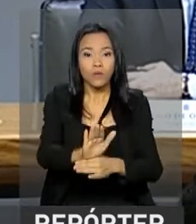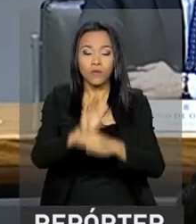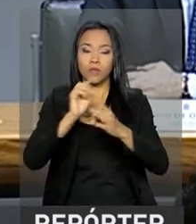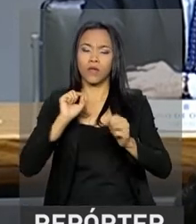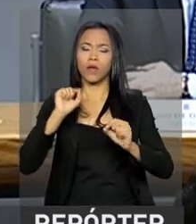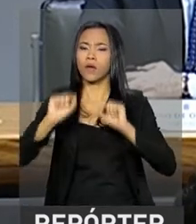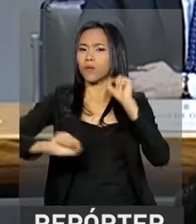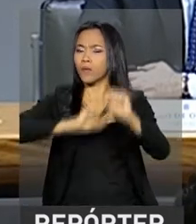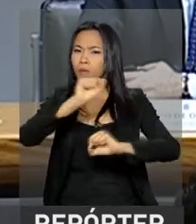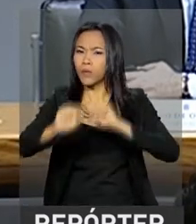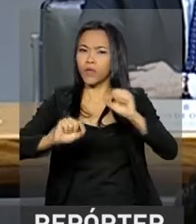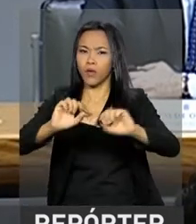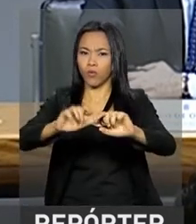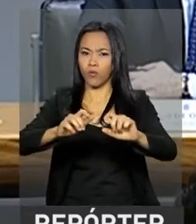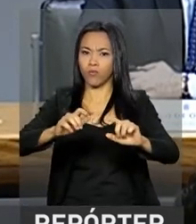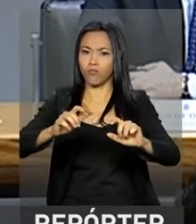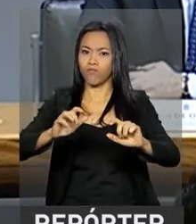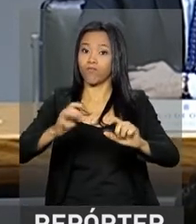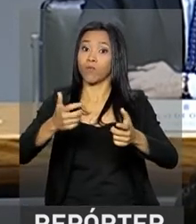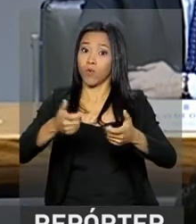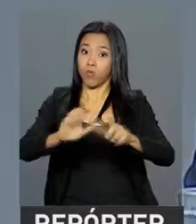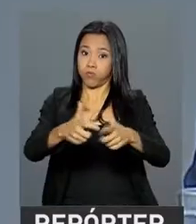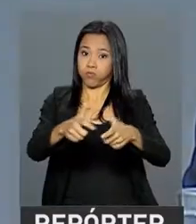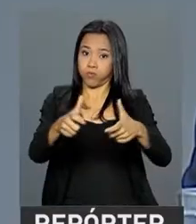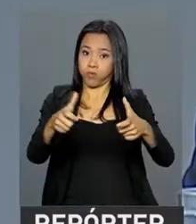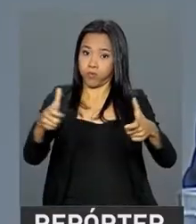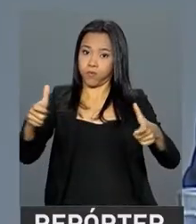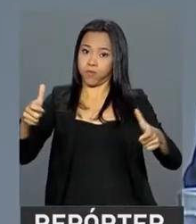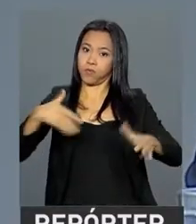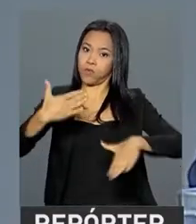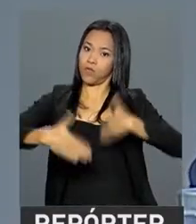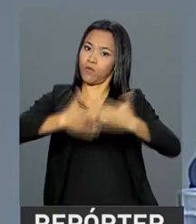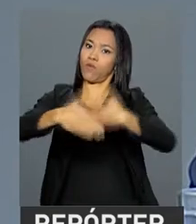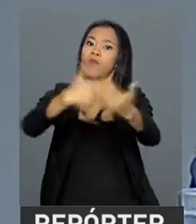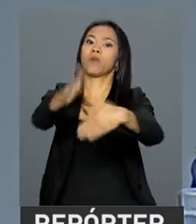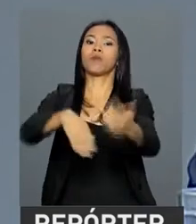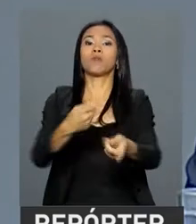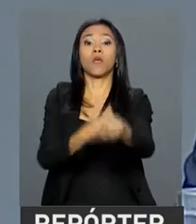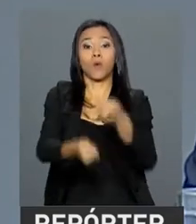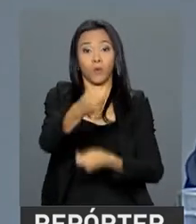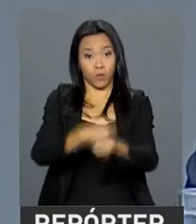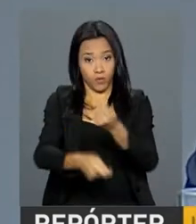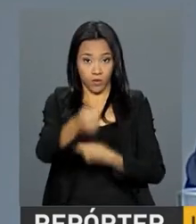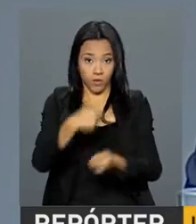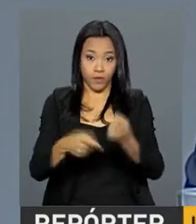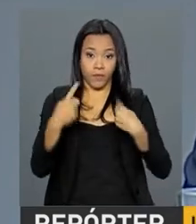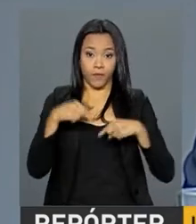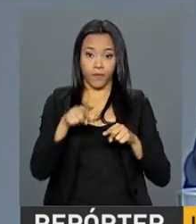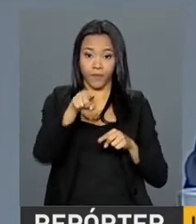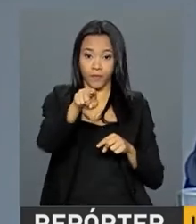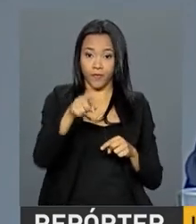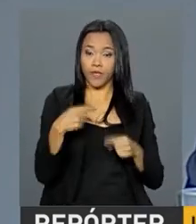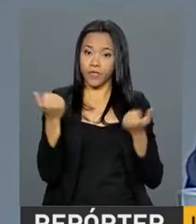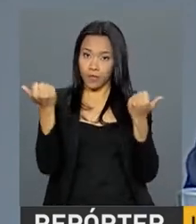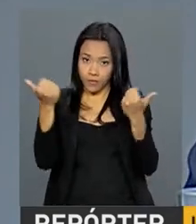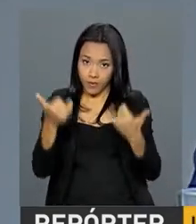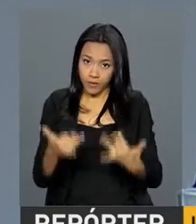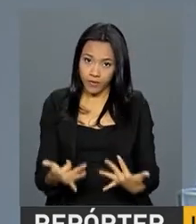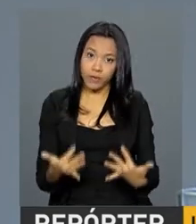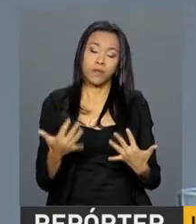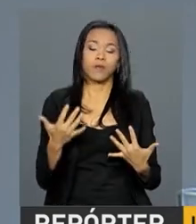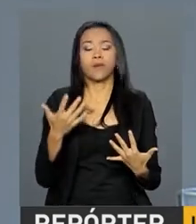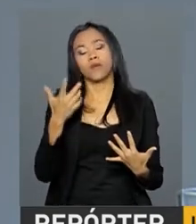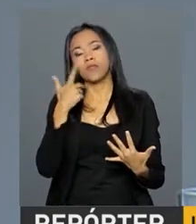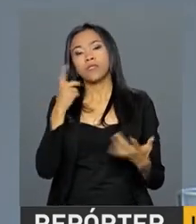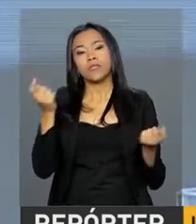potencial de crescimento da economia ao alonga horizonte você permite balizar a explicar a situação e